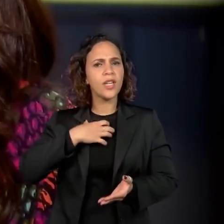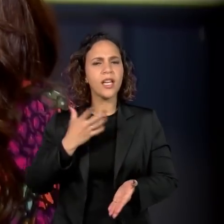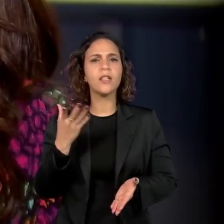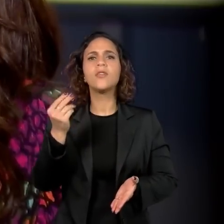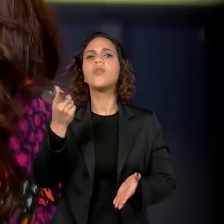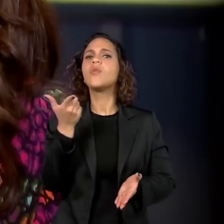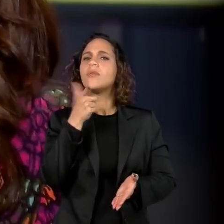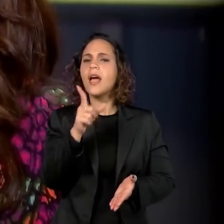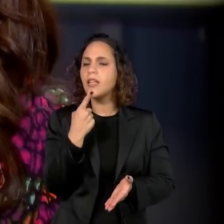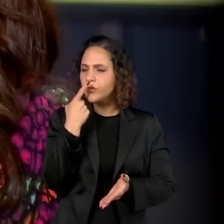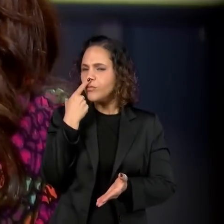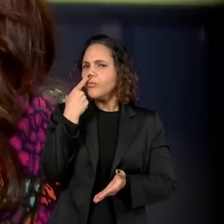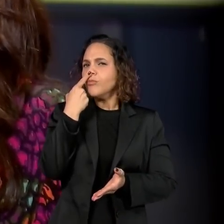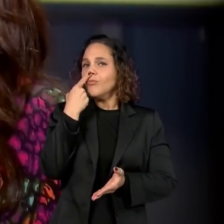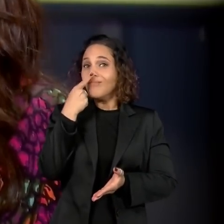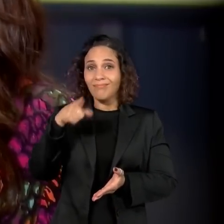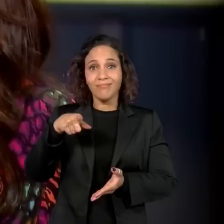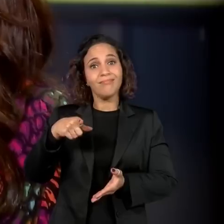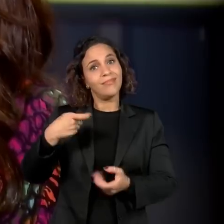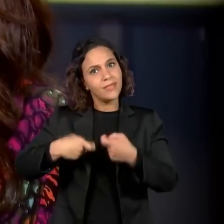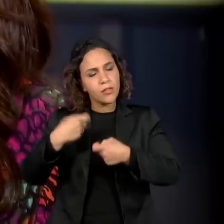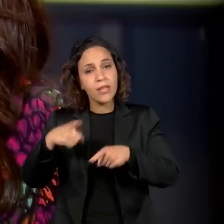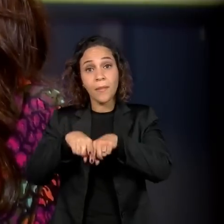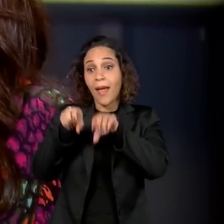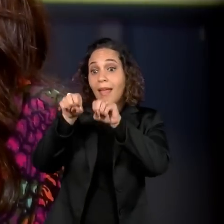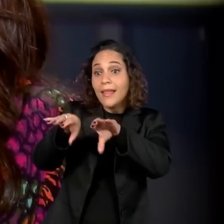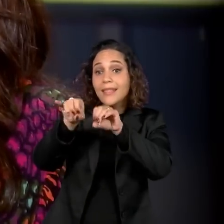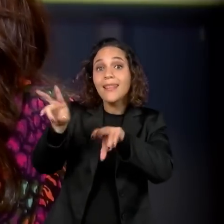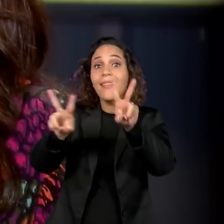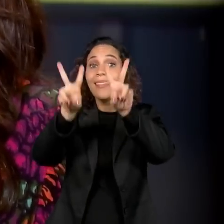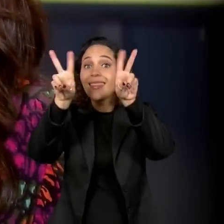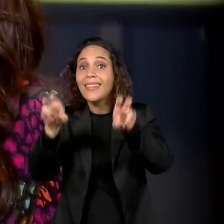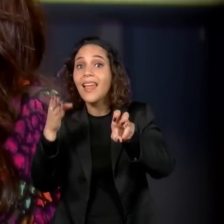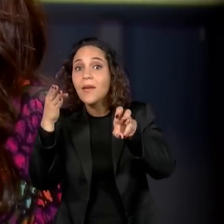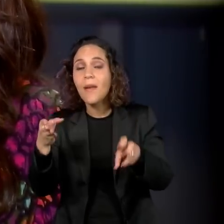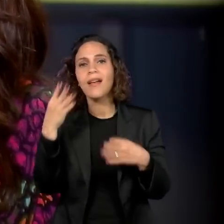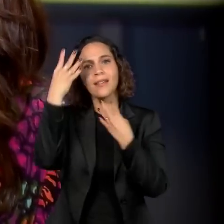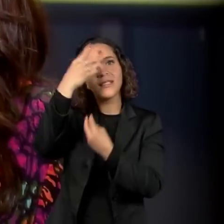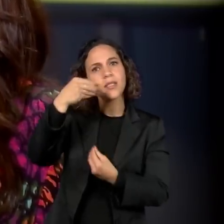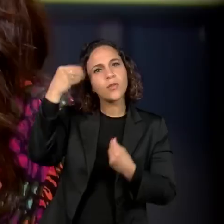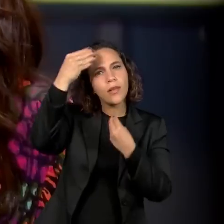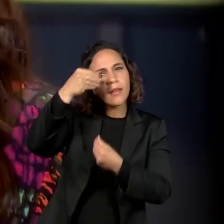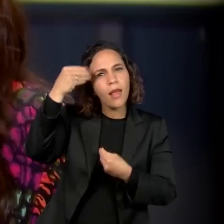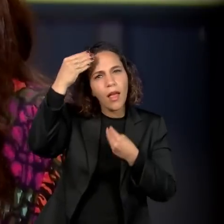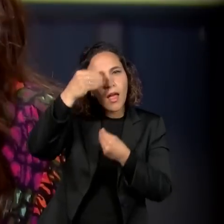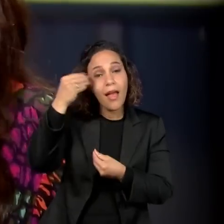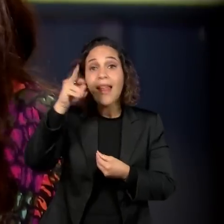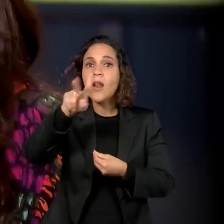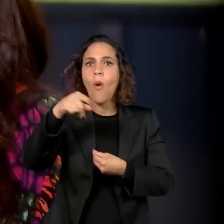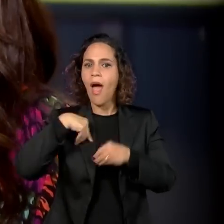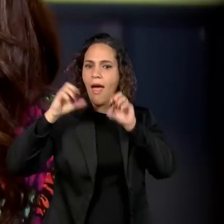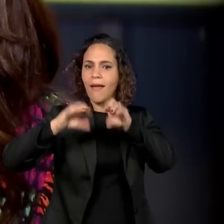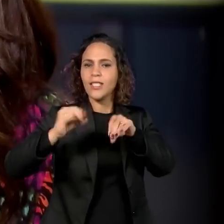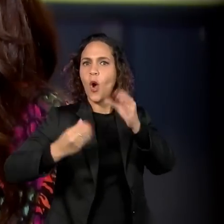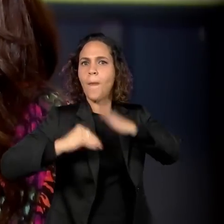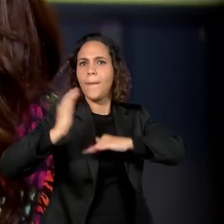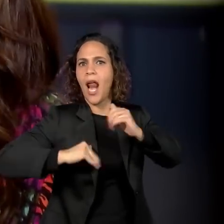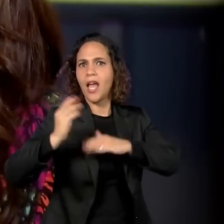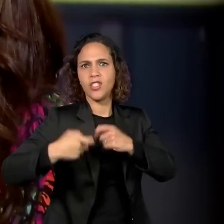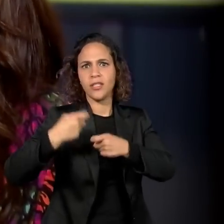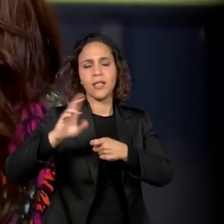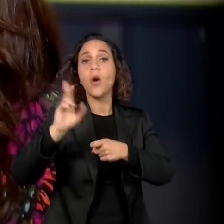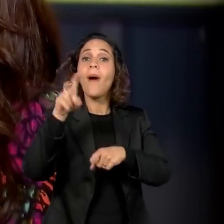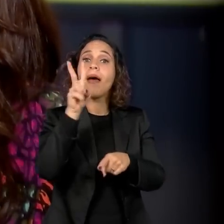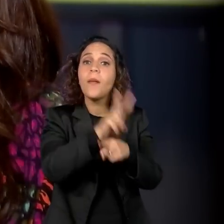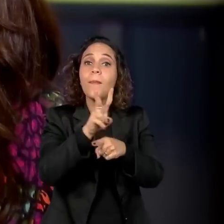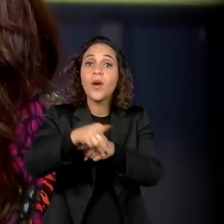intimidade sexual, nem de você fazer educação sexual, e uma educação sexual que não ensine a fazer sexo, mas que proteja